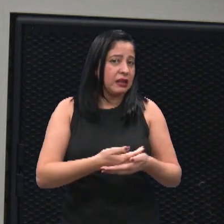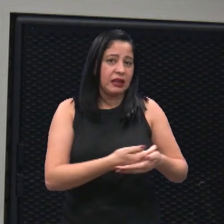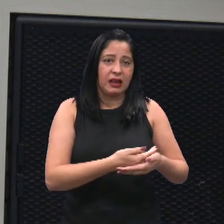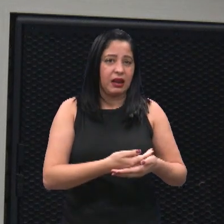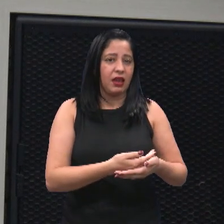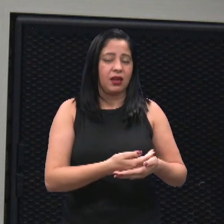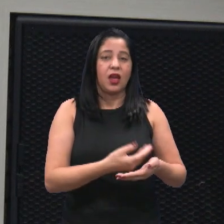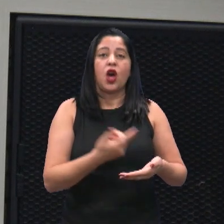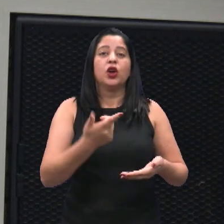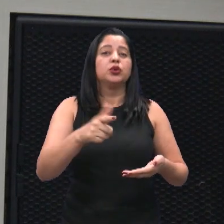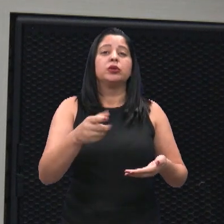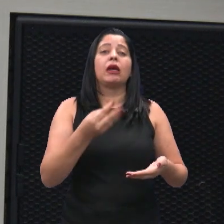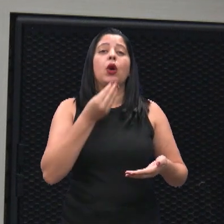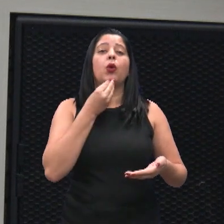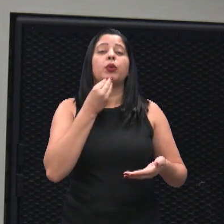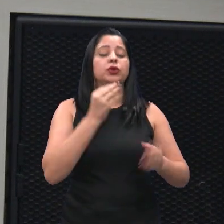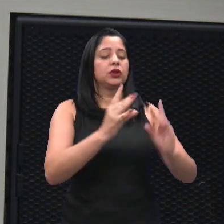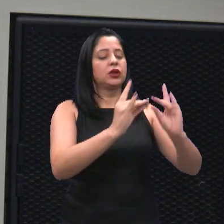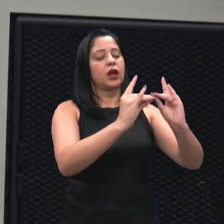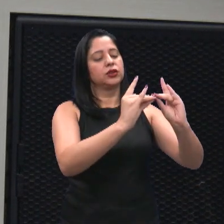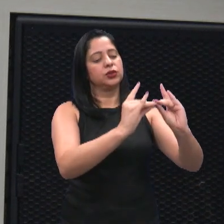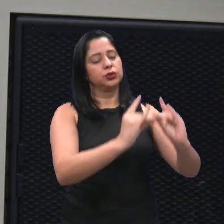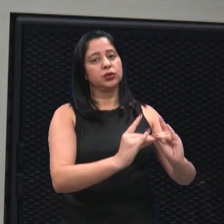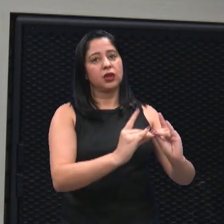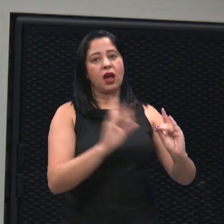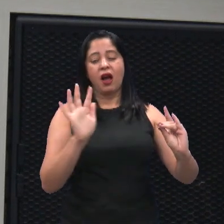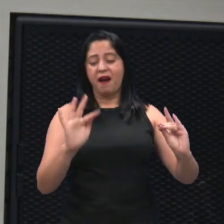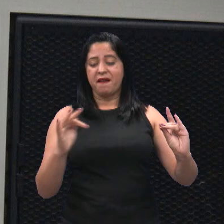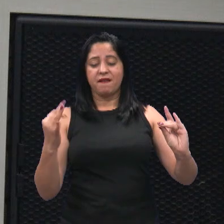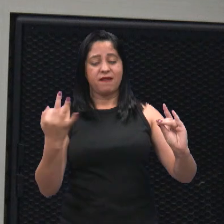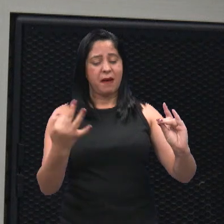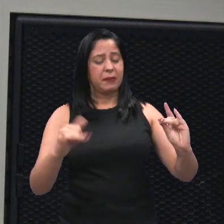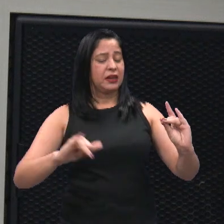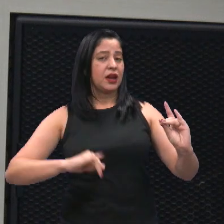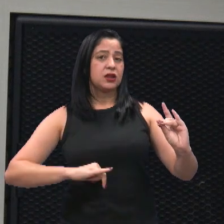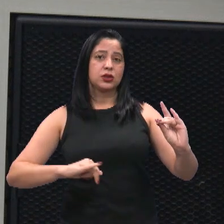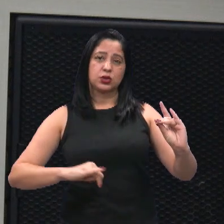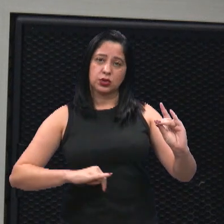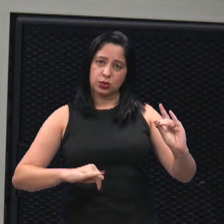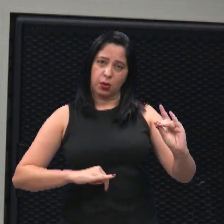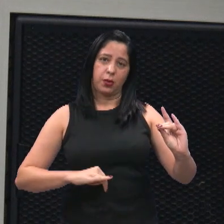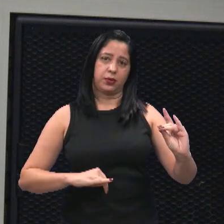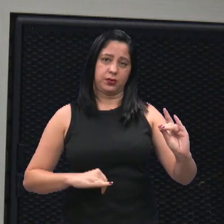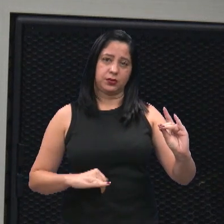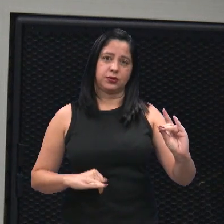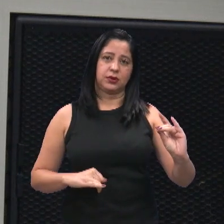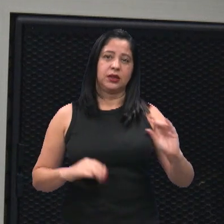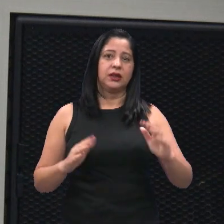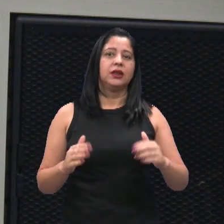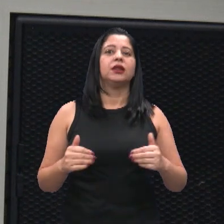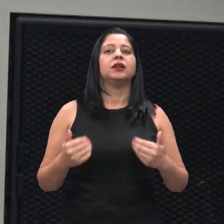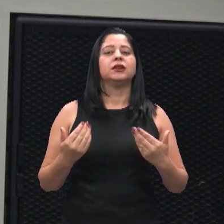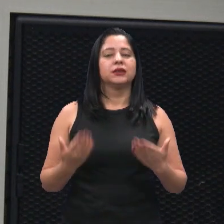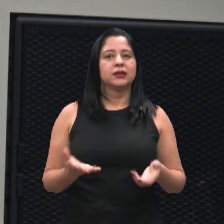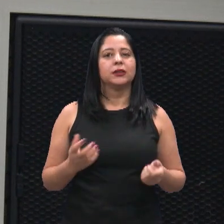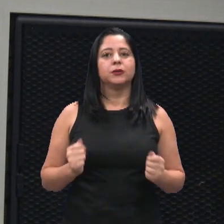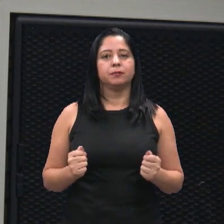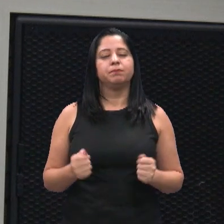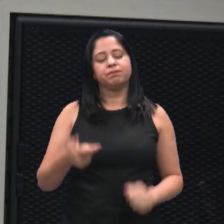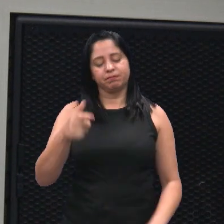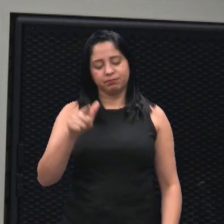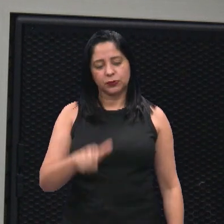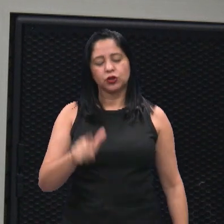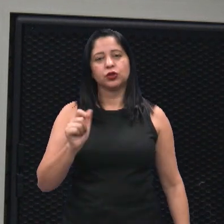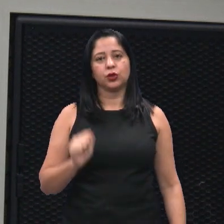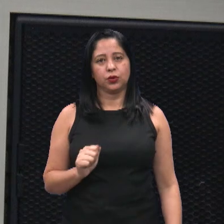sepultadas adequadamente, são mães, são famílias sofrendo com essa impossibilidade. Então, mais uma vez